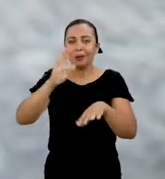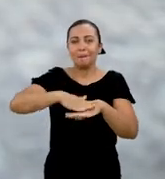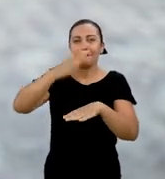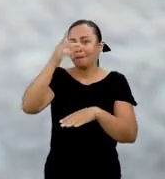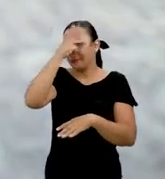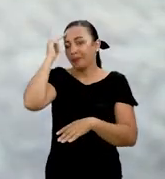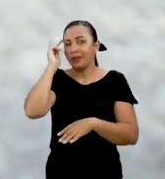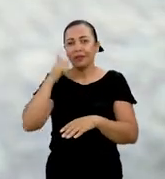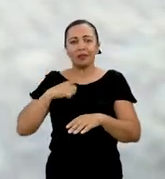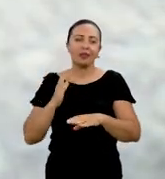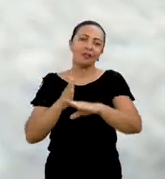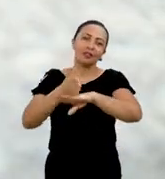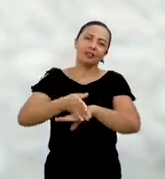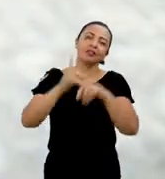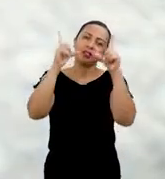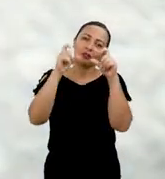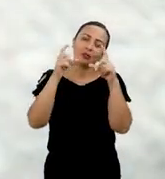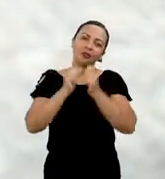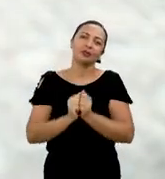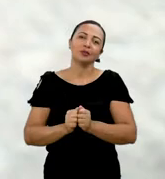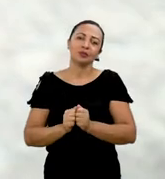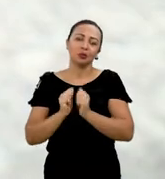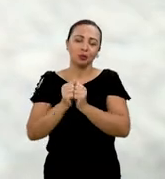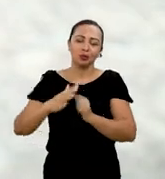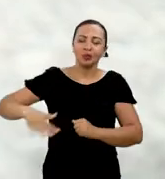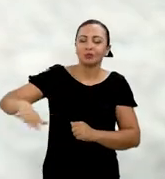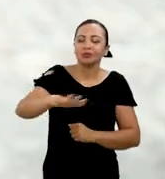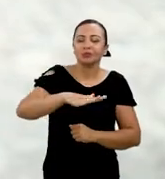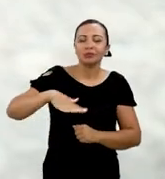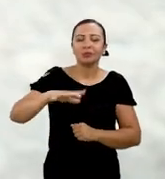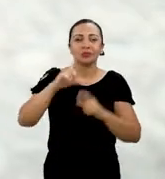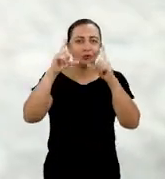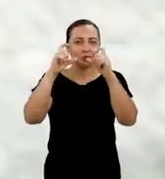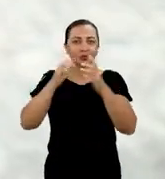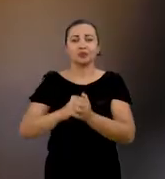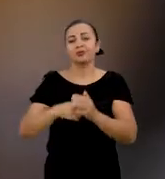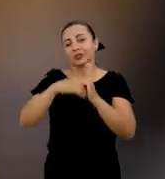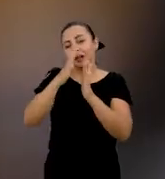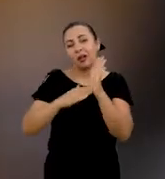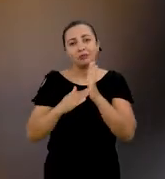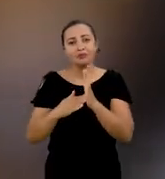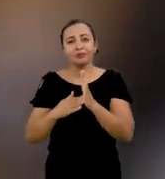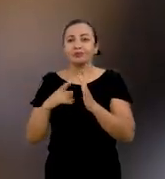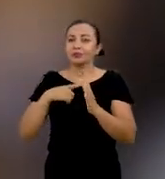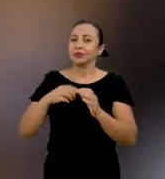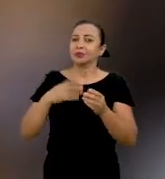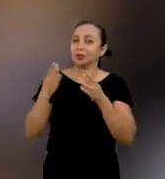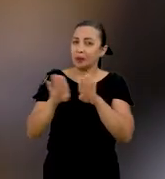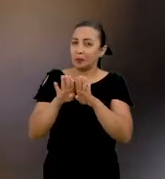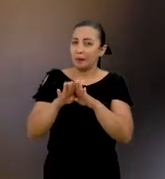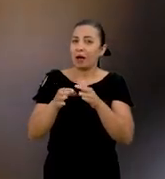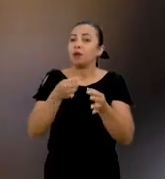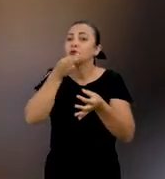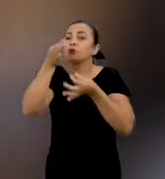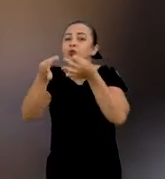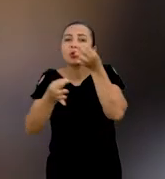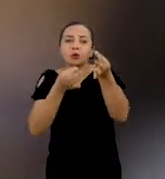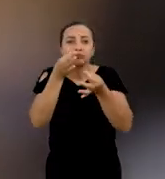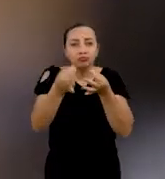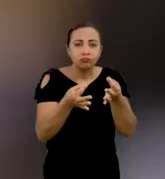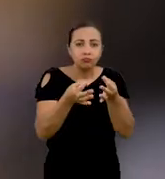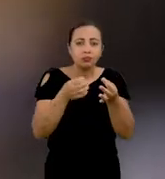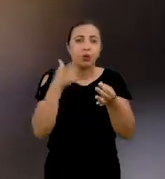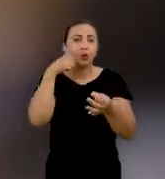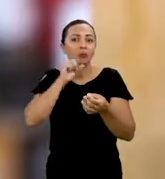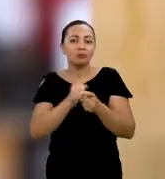porque aí mais pessoas tiveram acesso a fotografia por meio dos fotógrafos lambe-lambes nós tivemos a questão da fonte oral não é